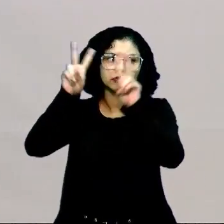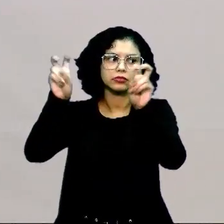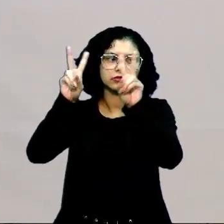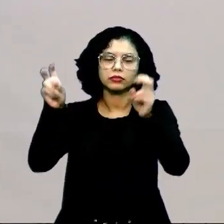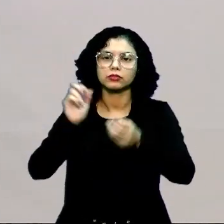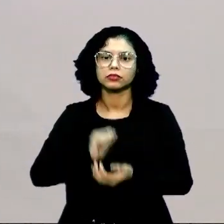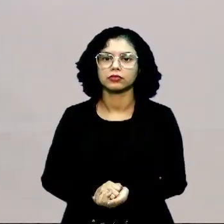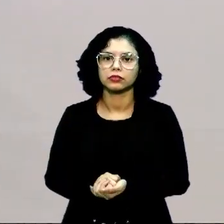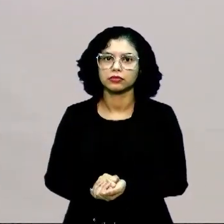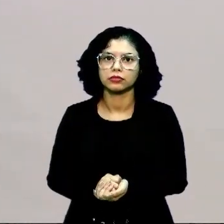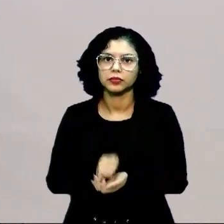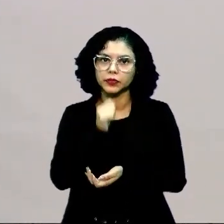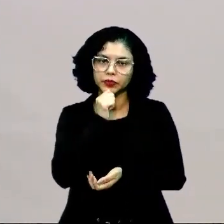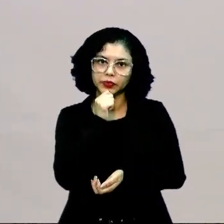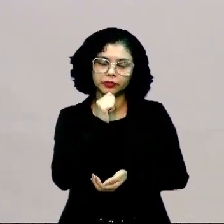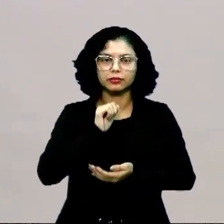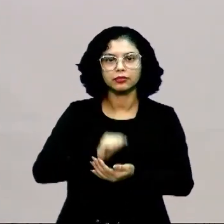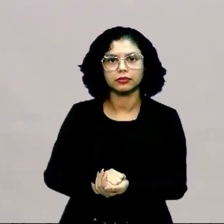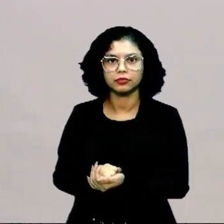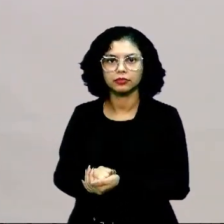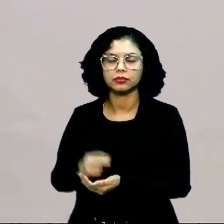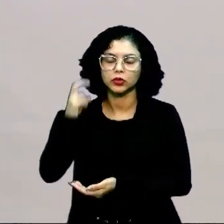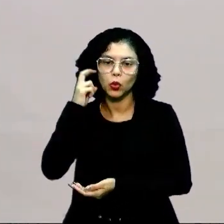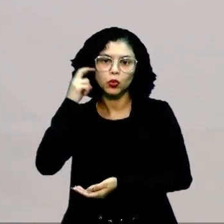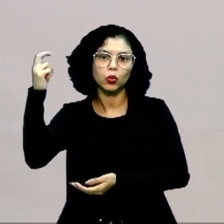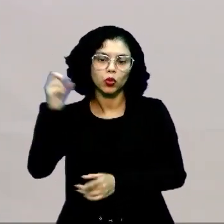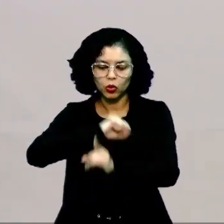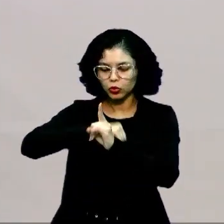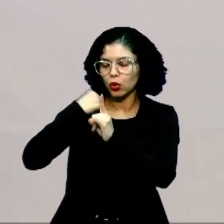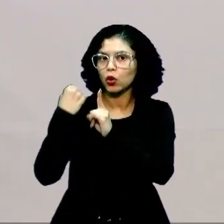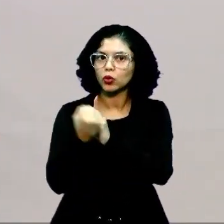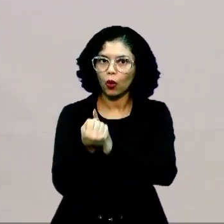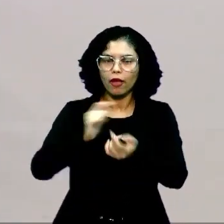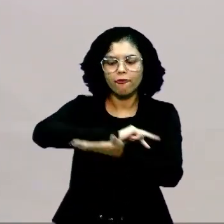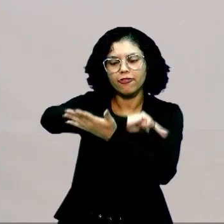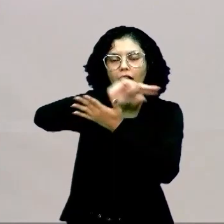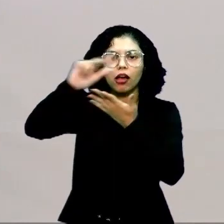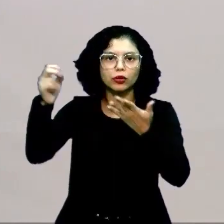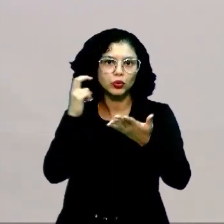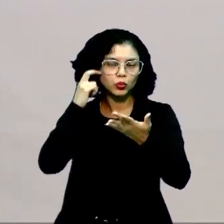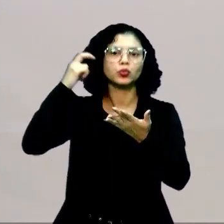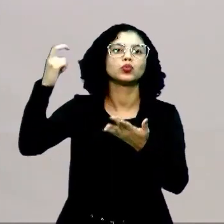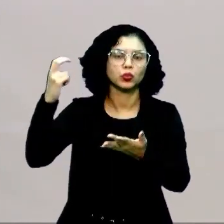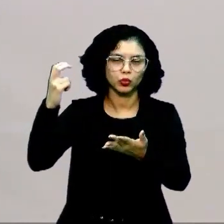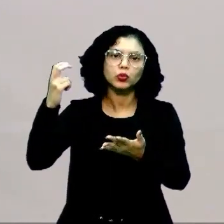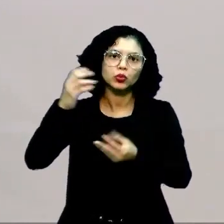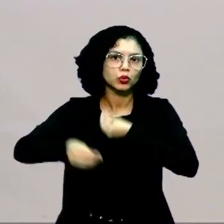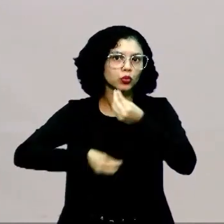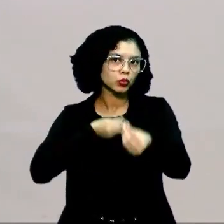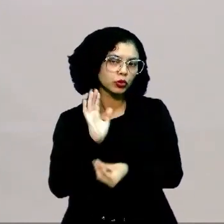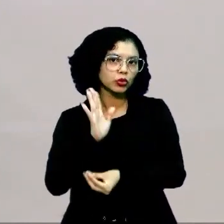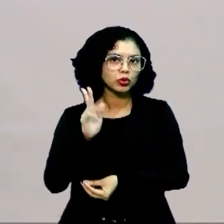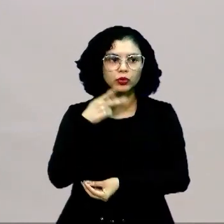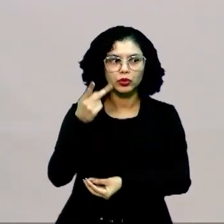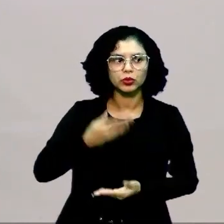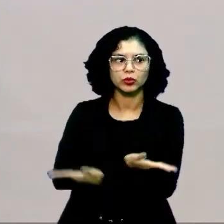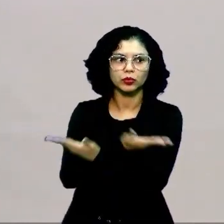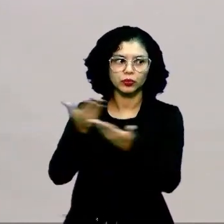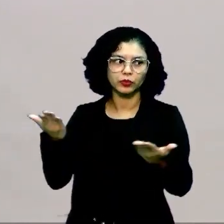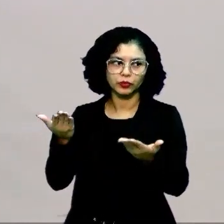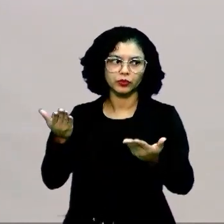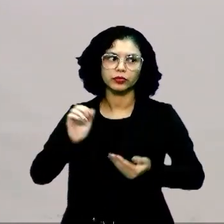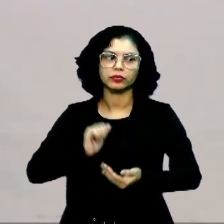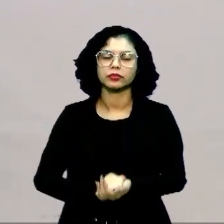temática socialização, cultura e multiculturalismo, conforme eu já tinha